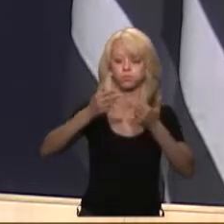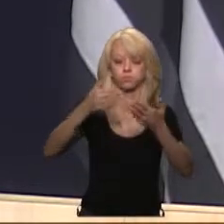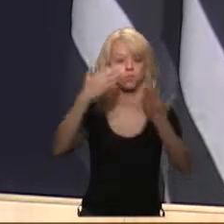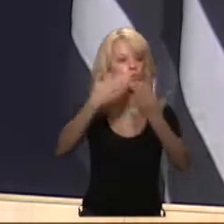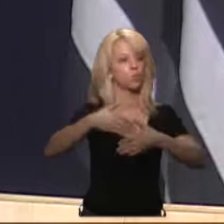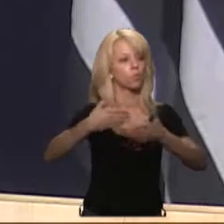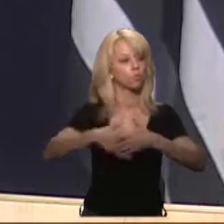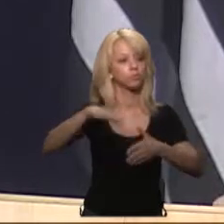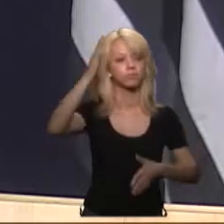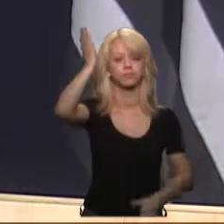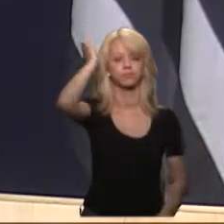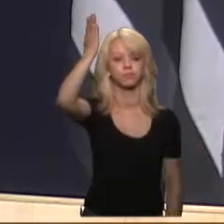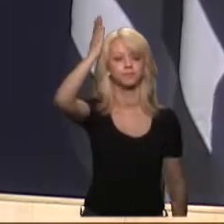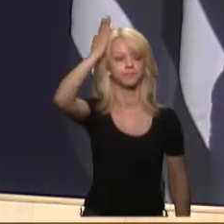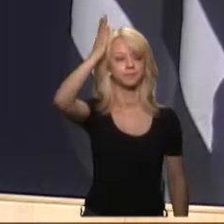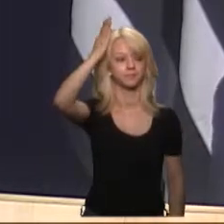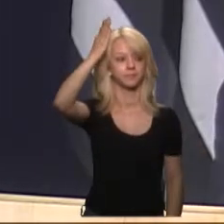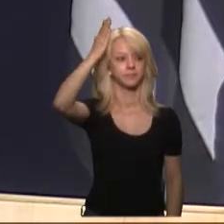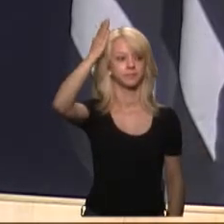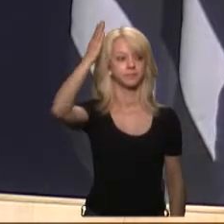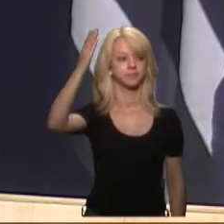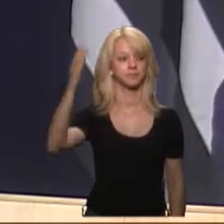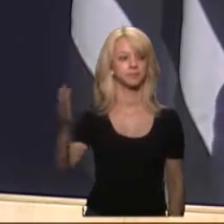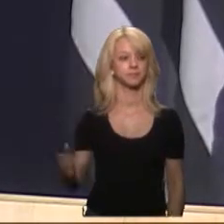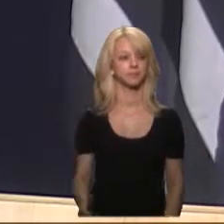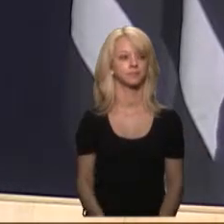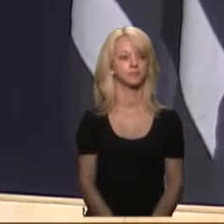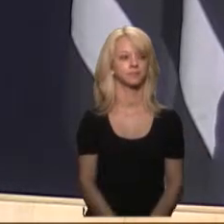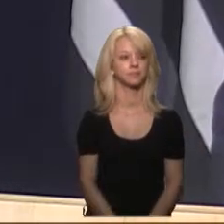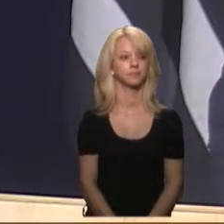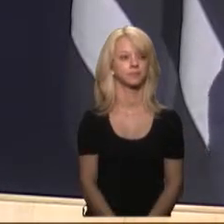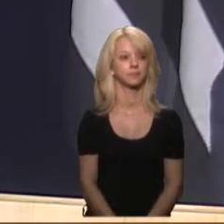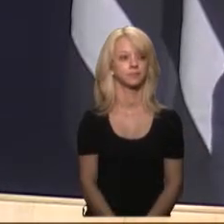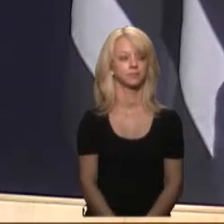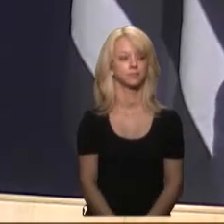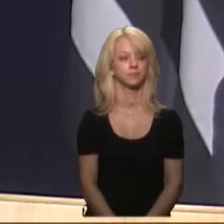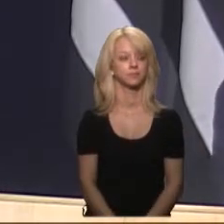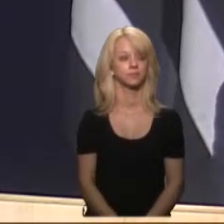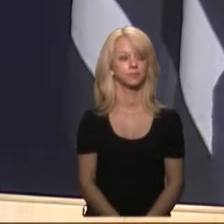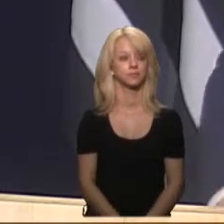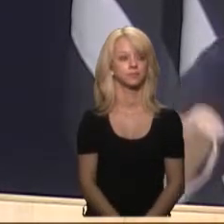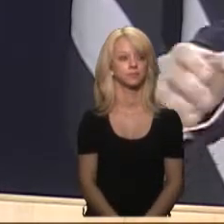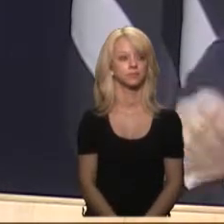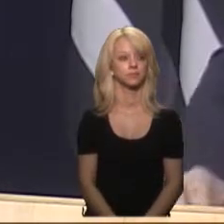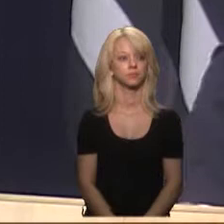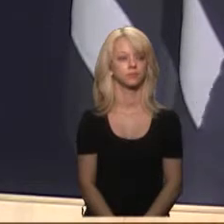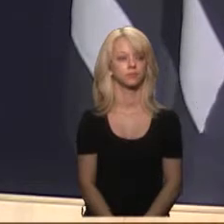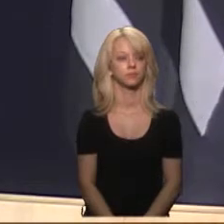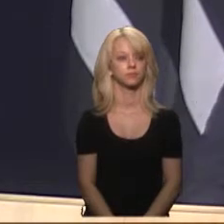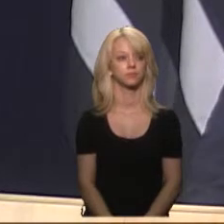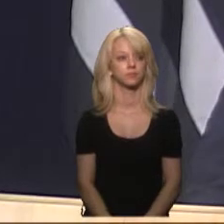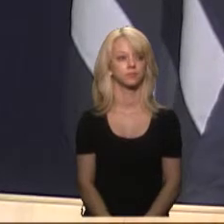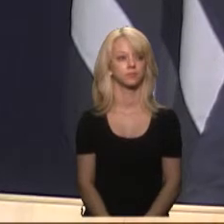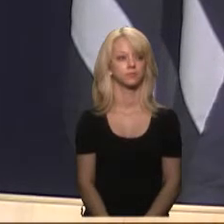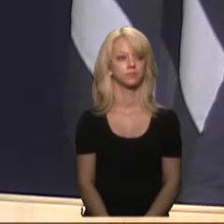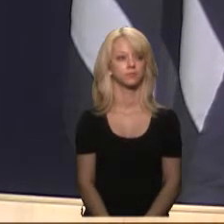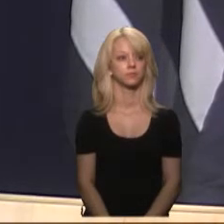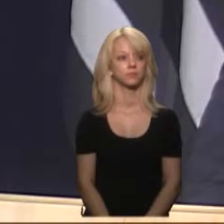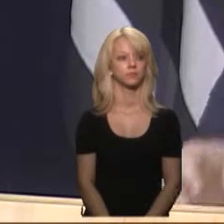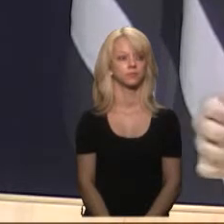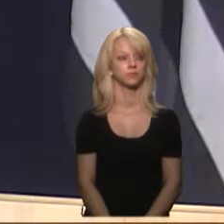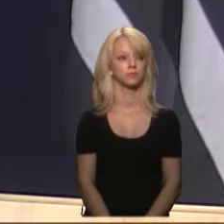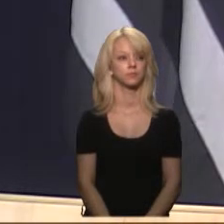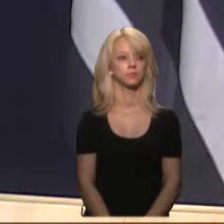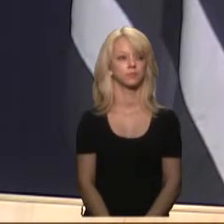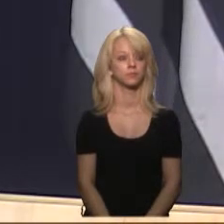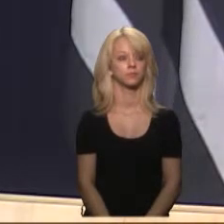educação, saúde, de 2.000 vagas de concurso, gratuito, e aparecerem aqui 60.000 concorrentes. Nós